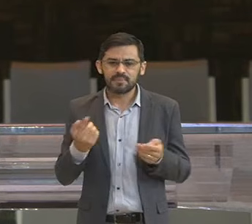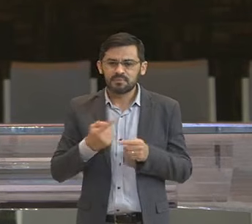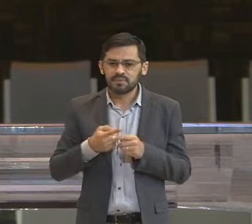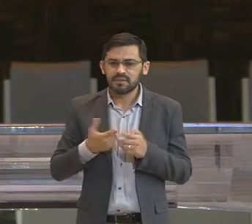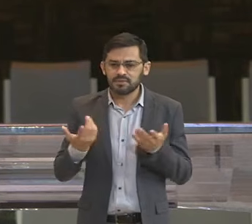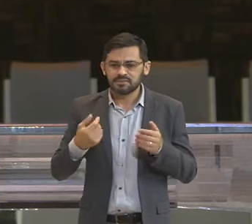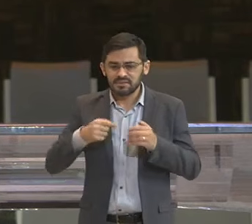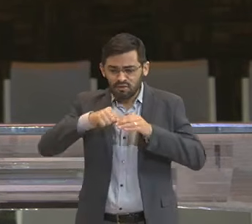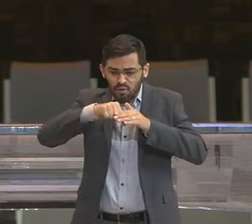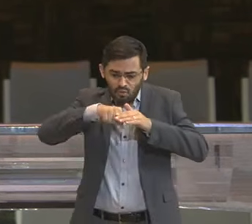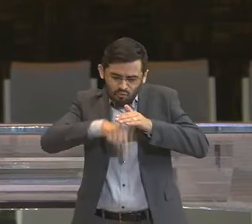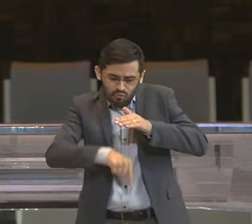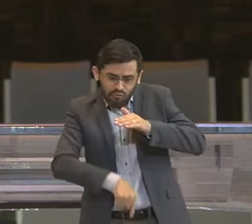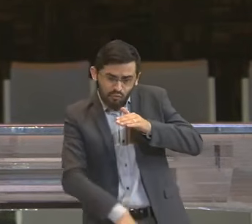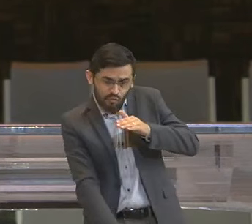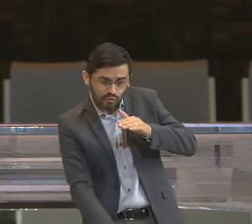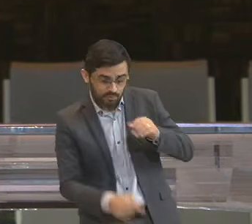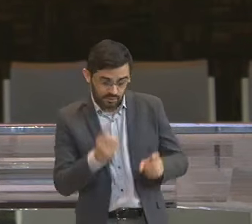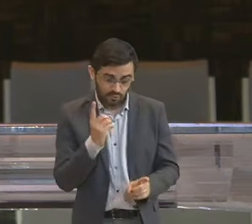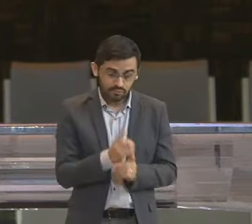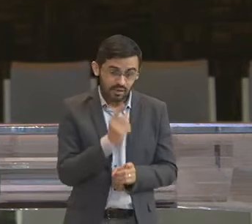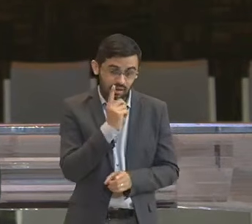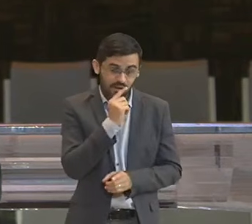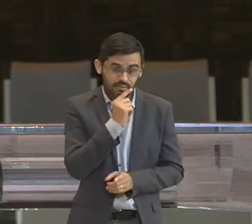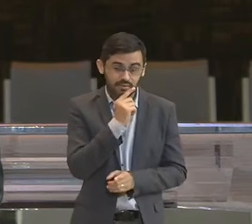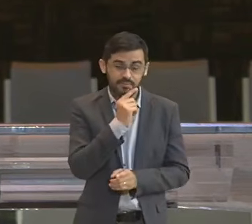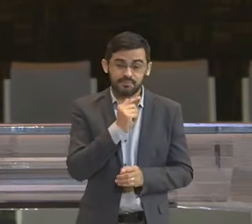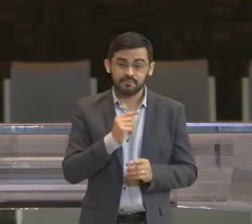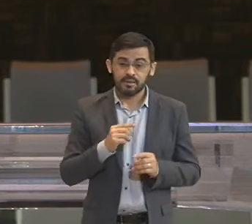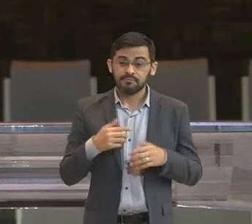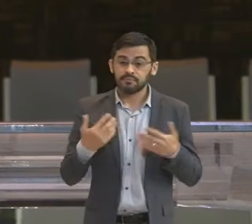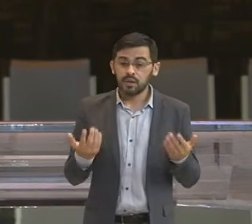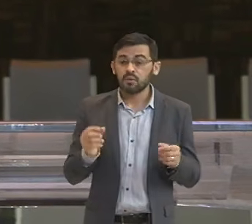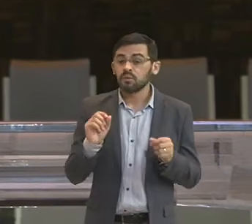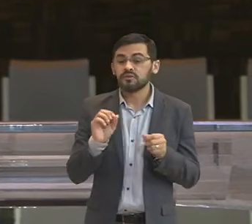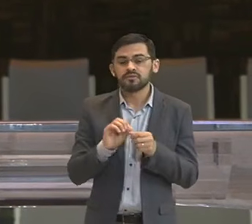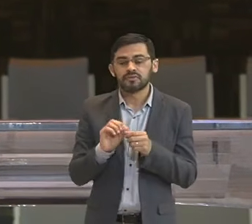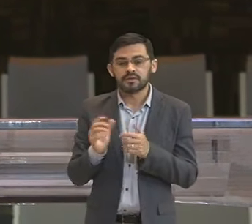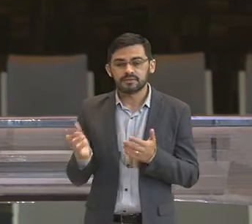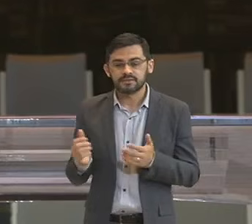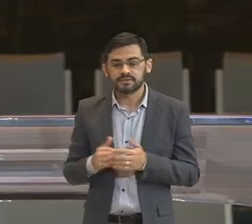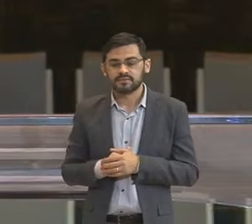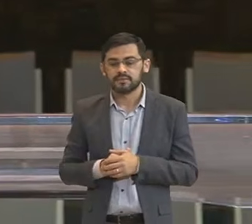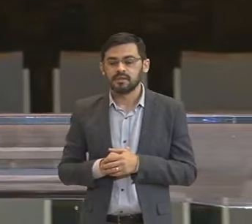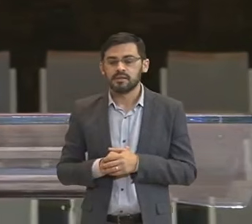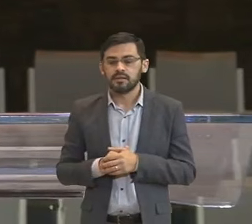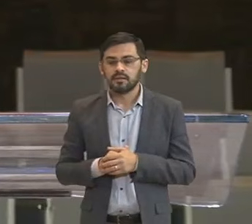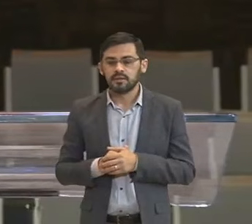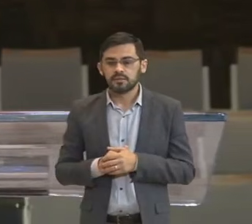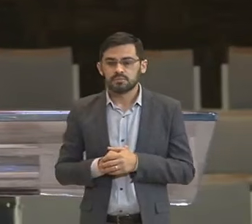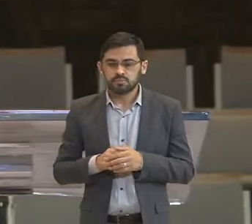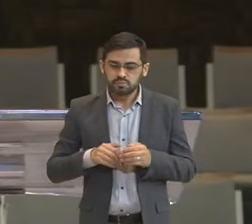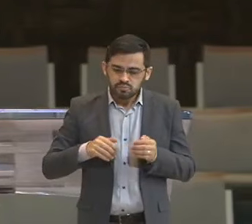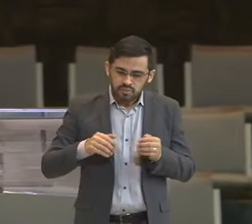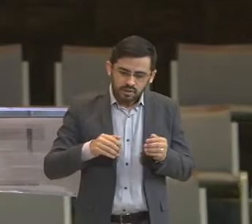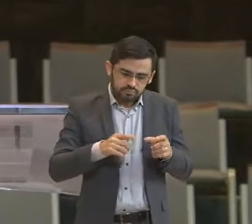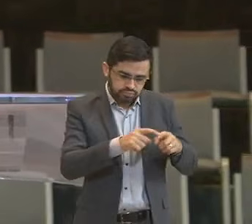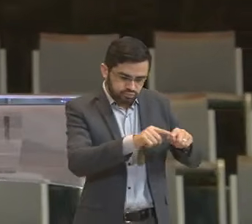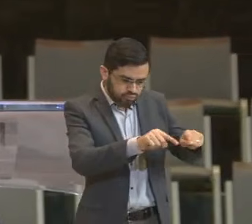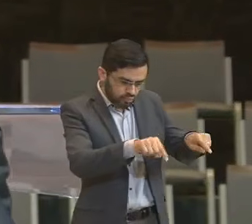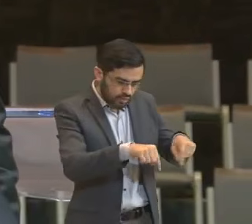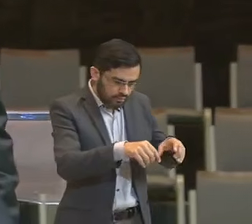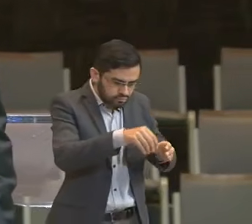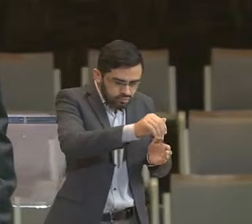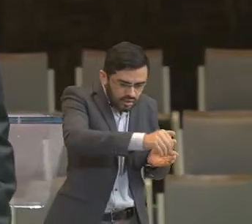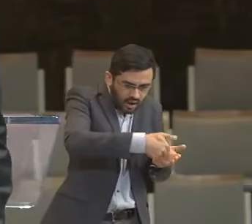precisa ser muito fundo para poder ter água. Então o que eles fazem? Eles cavam aquilo que eles chamam de